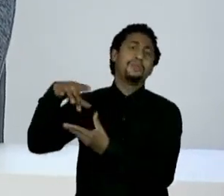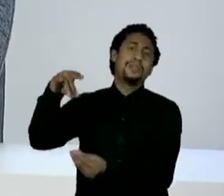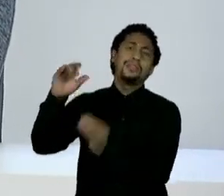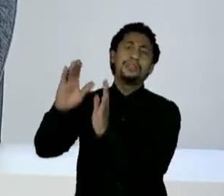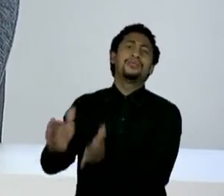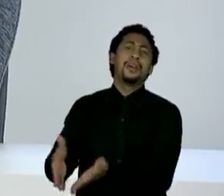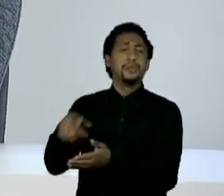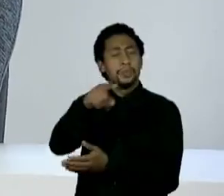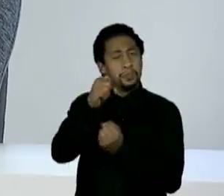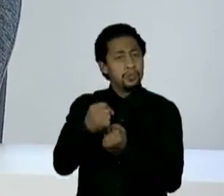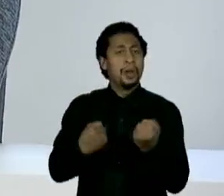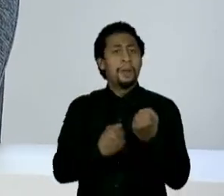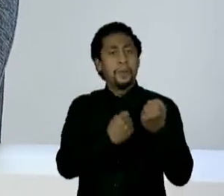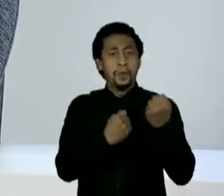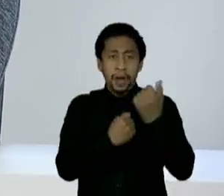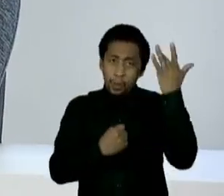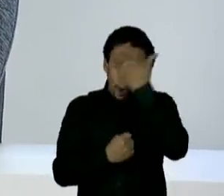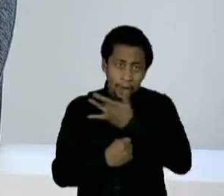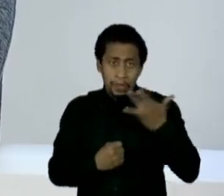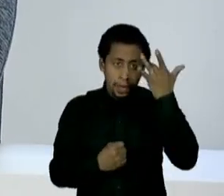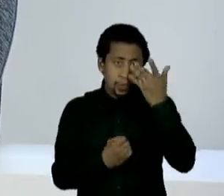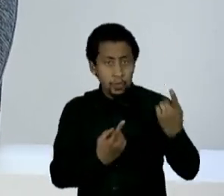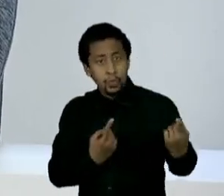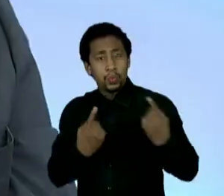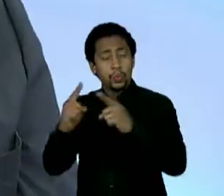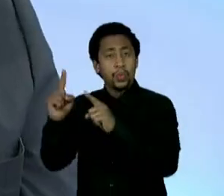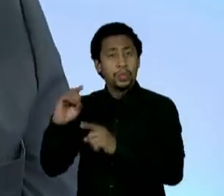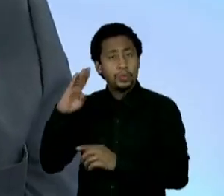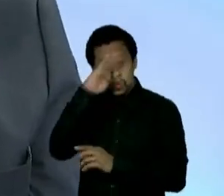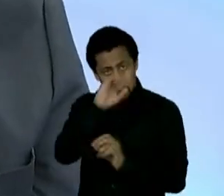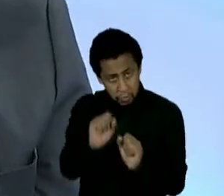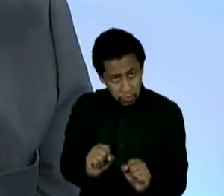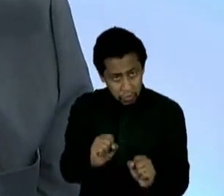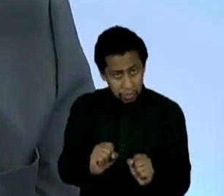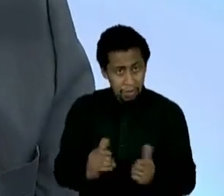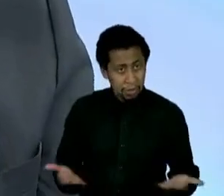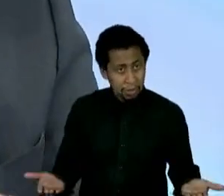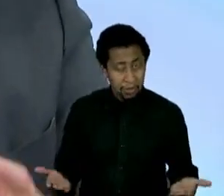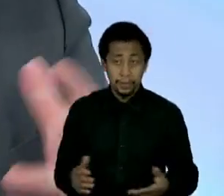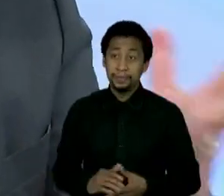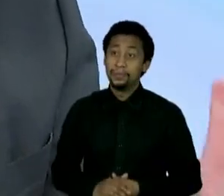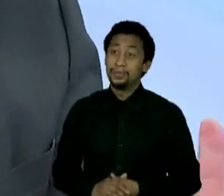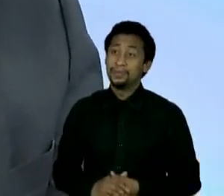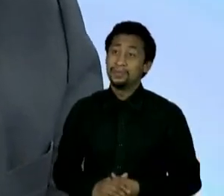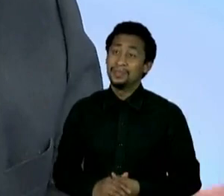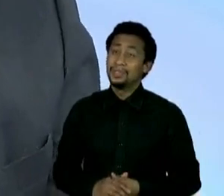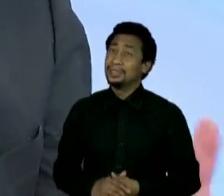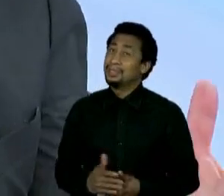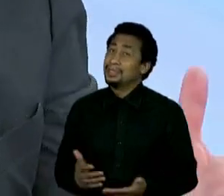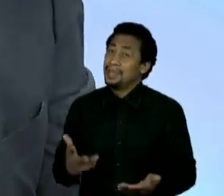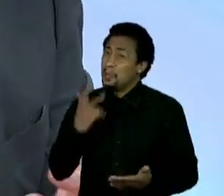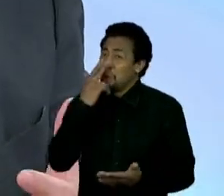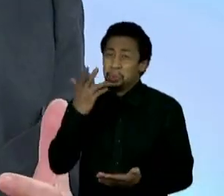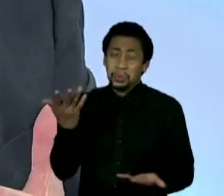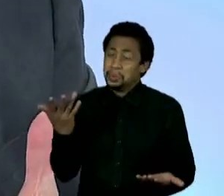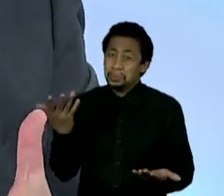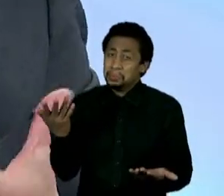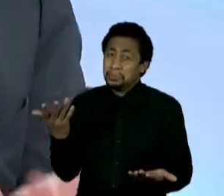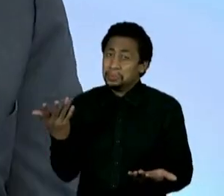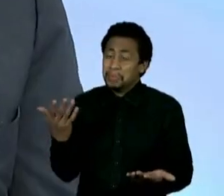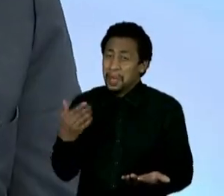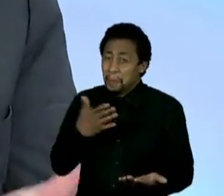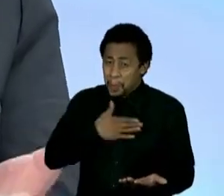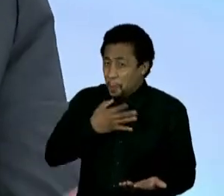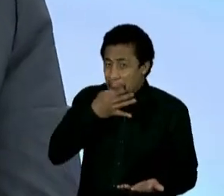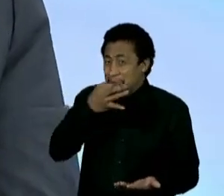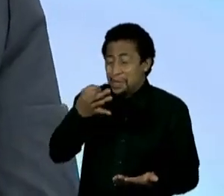posicionar a favor do Haddad contra o bolsonaro na época da eleição sei se isso seria assim tão relevante o que o que eu eu